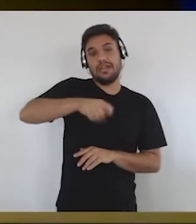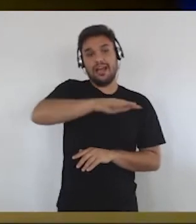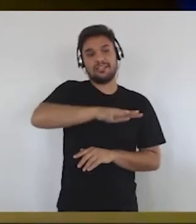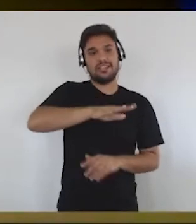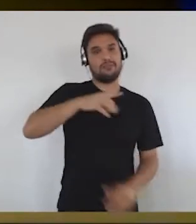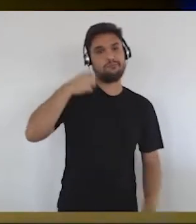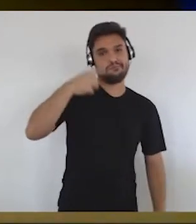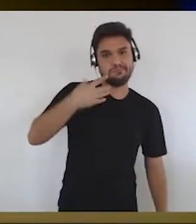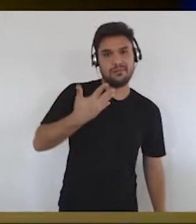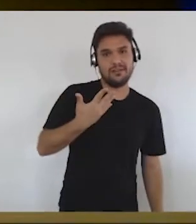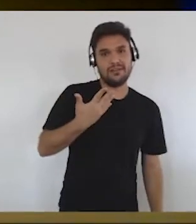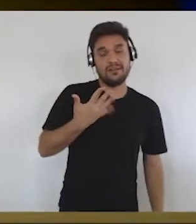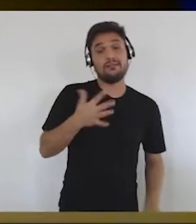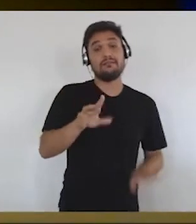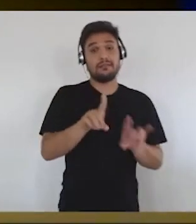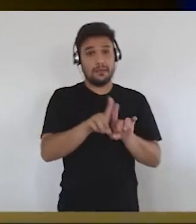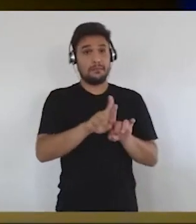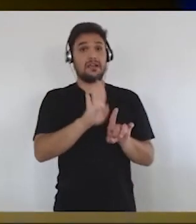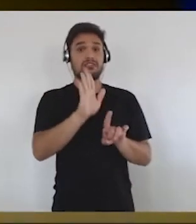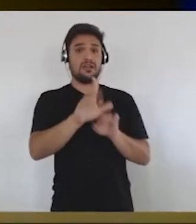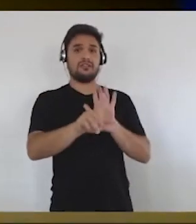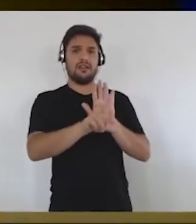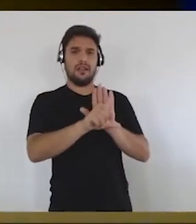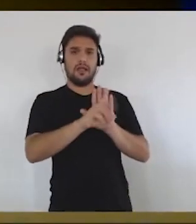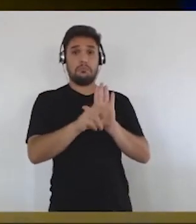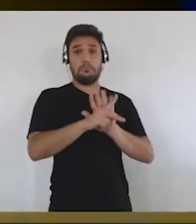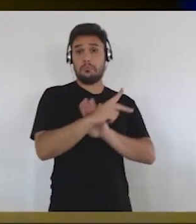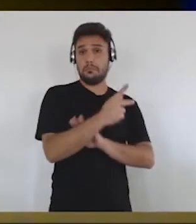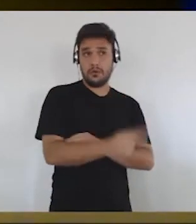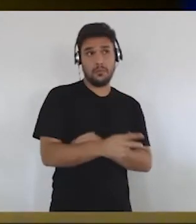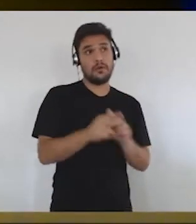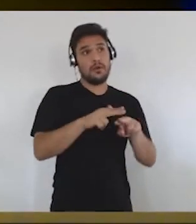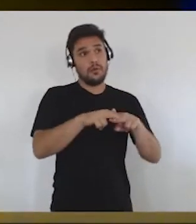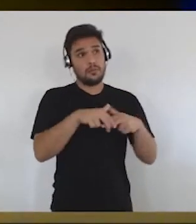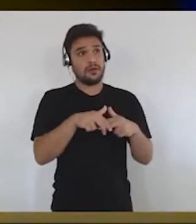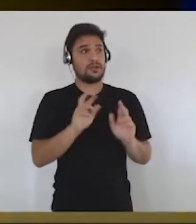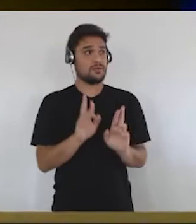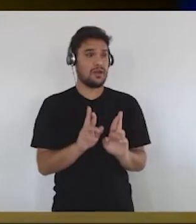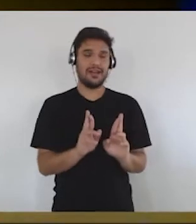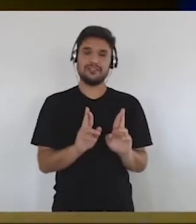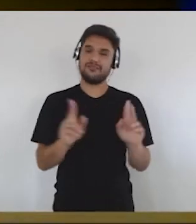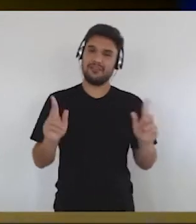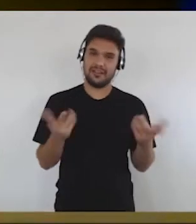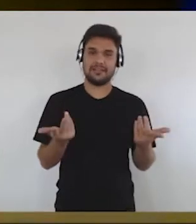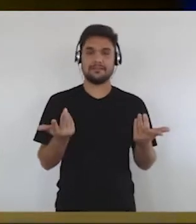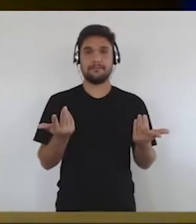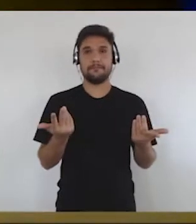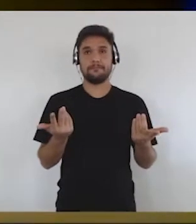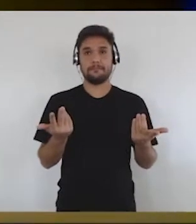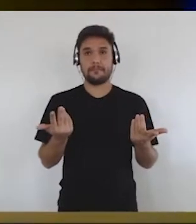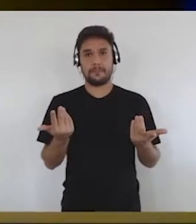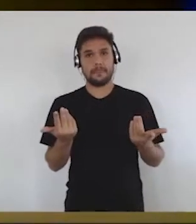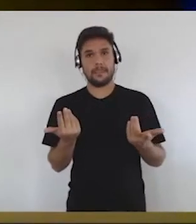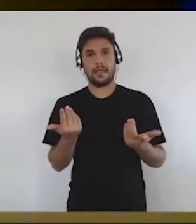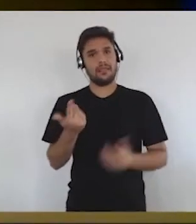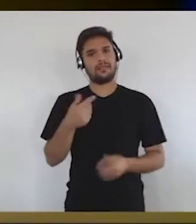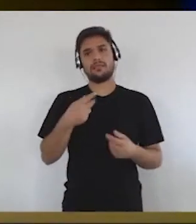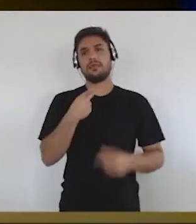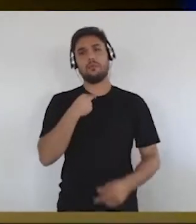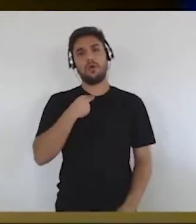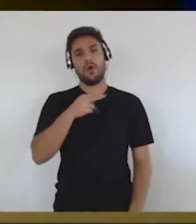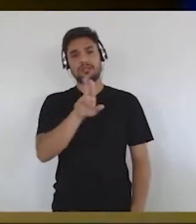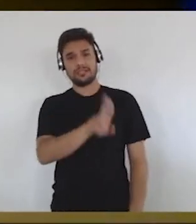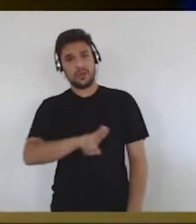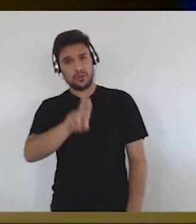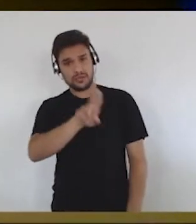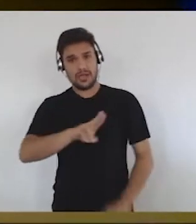advocacia, além de estar previsto em lei própria, e por isso, né, a diferença, Não se aplica,